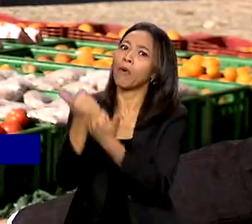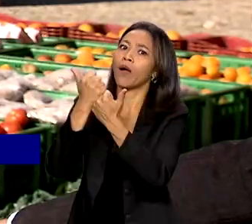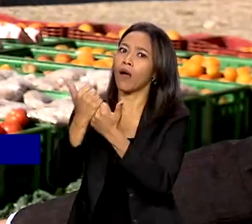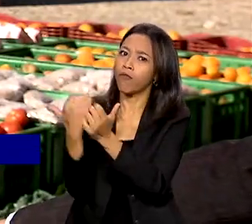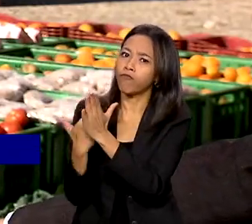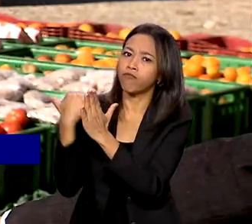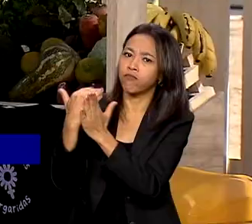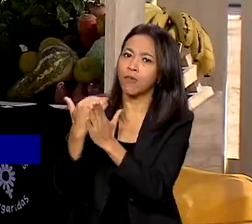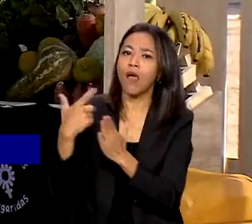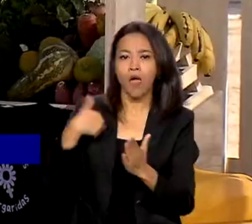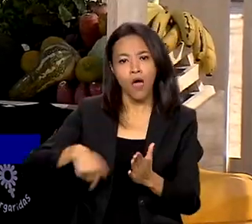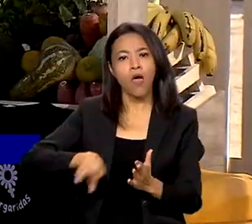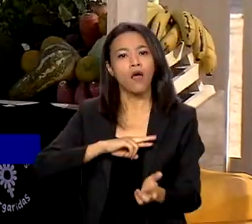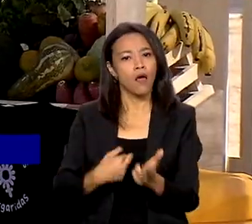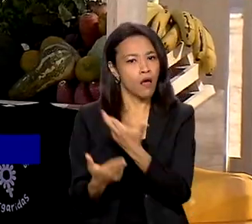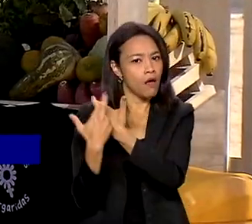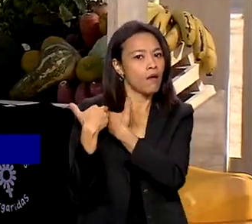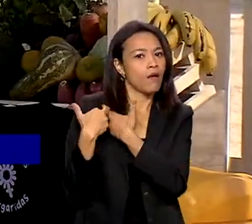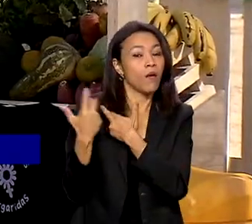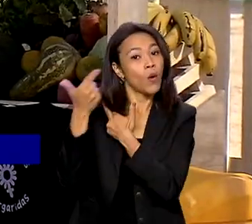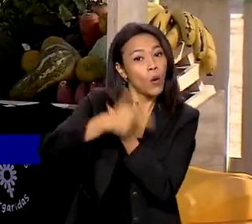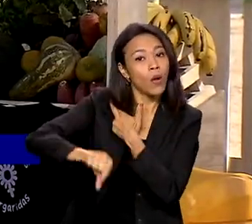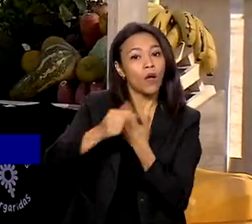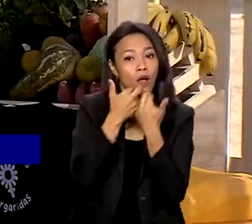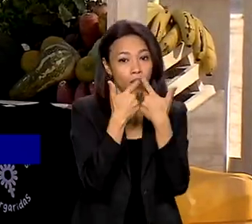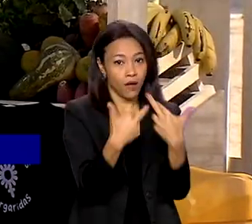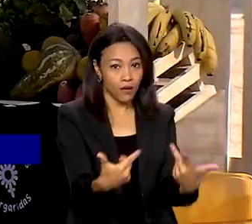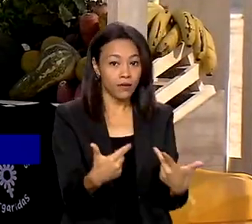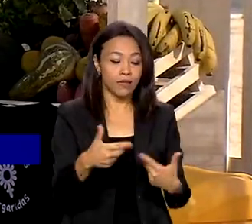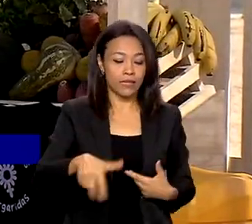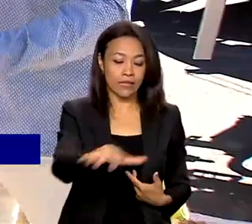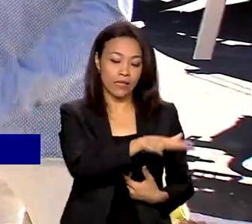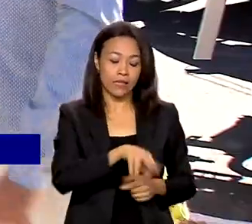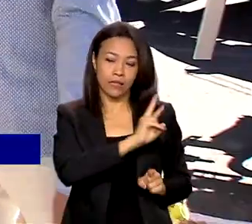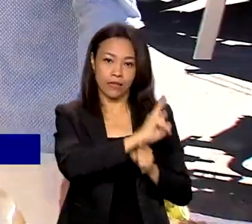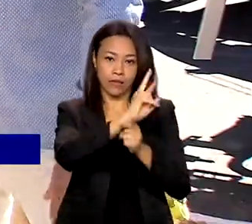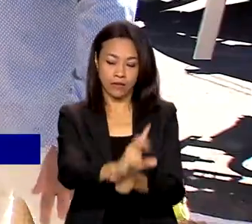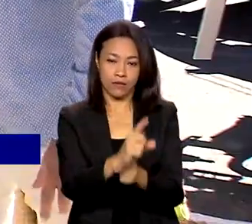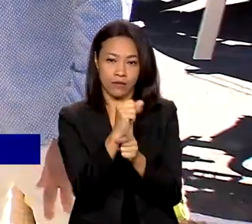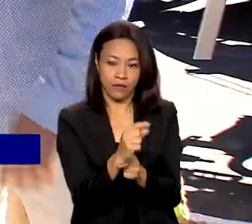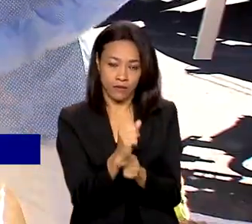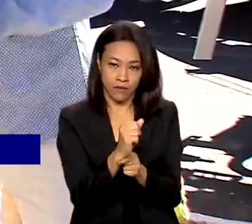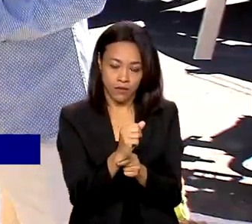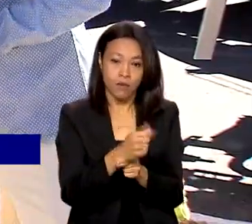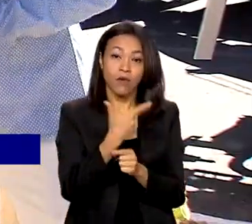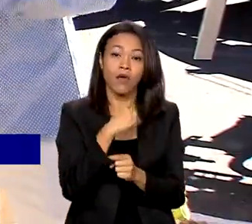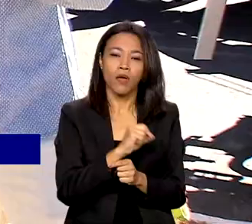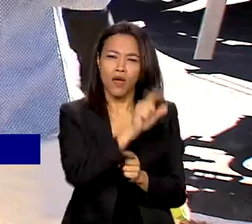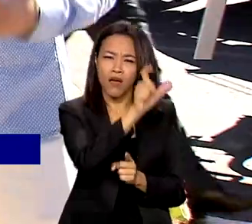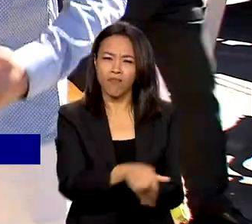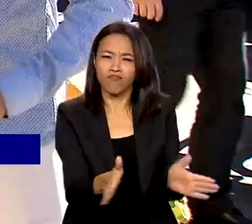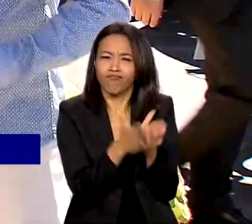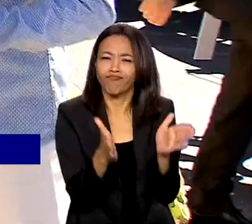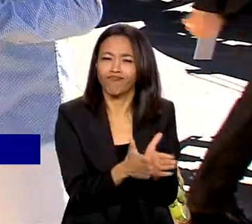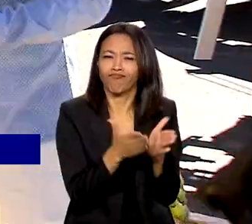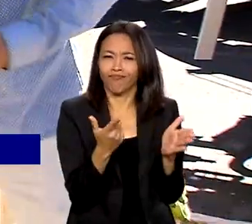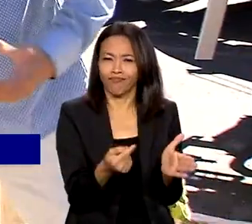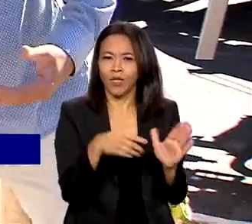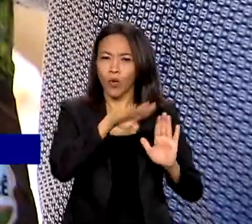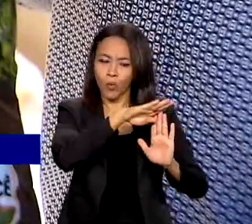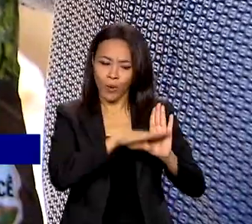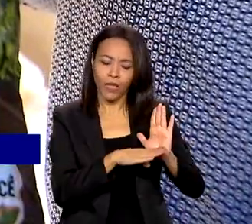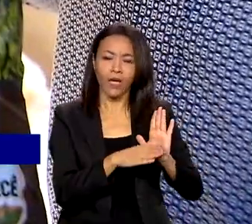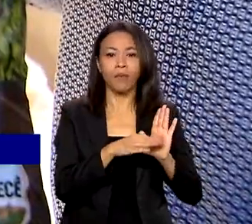é o nosso papel. Outra novidade são as mudanças no microcrédito para agricultores de baixa renda. O chamado Pronaf